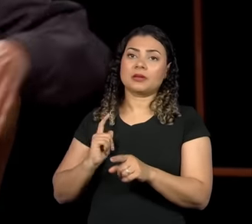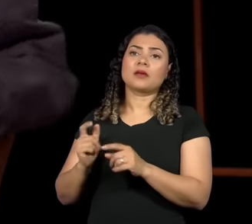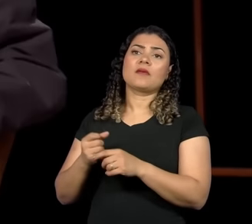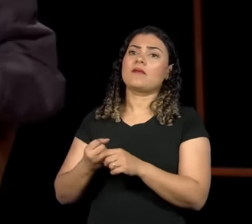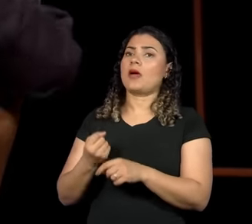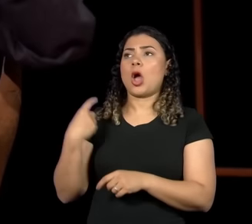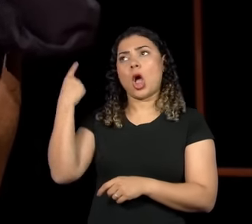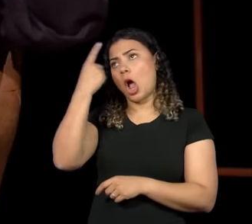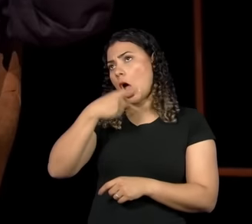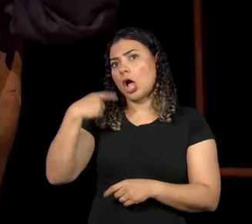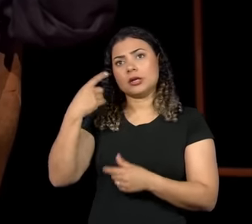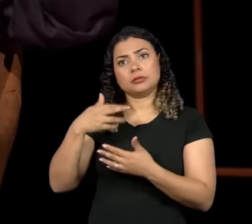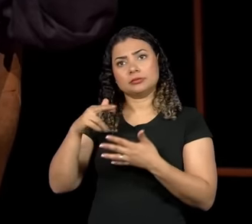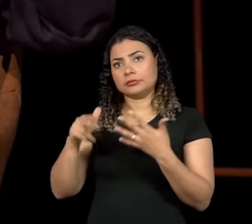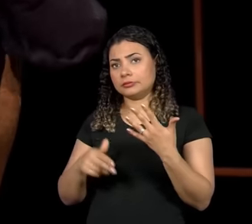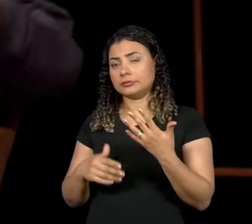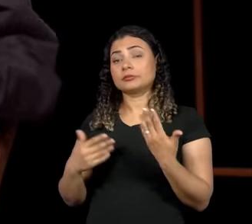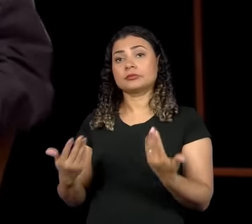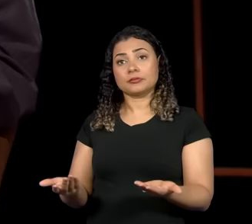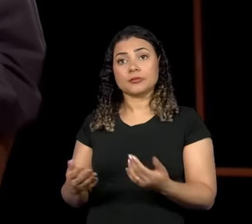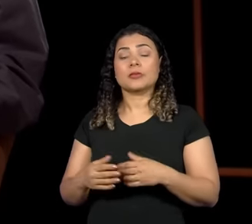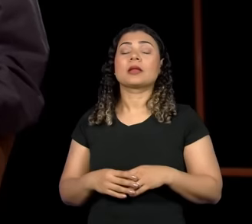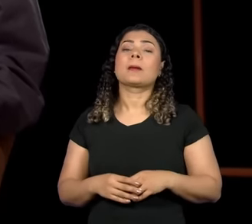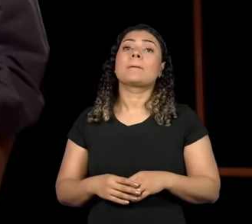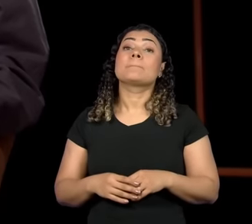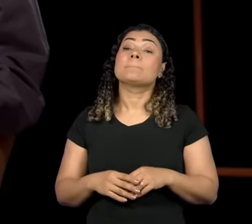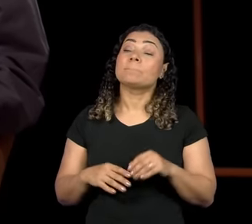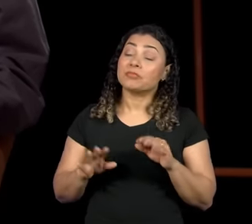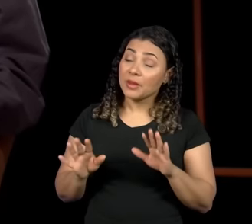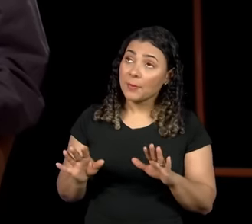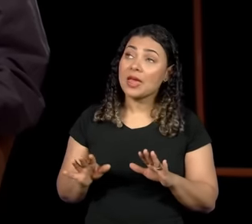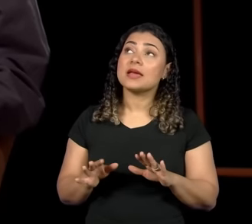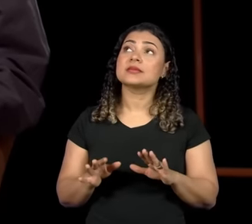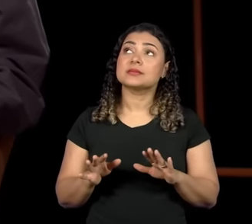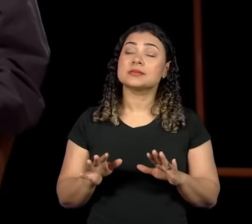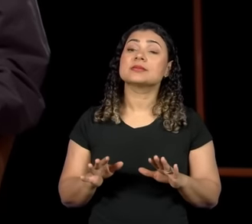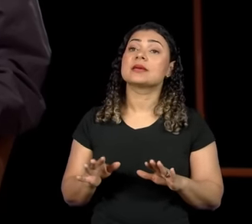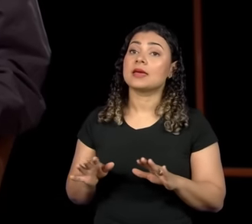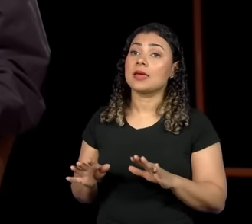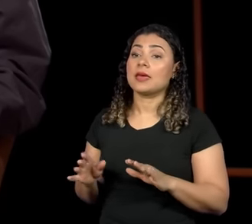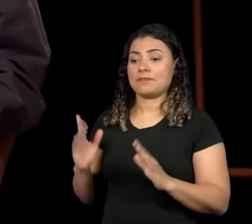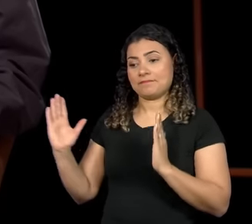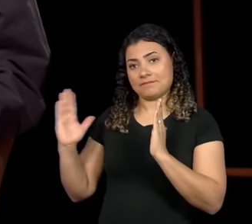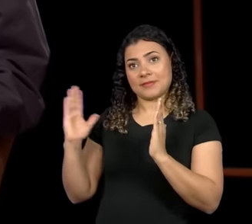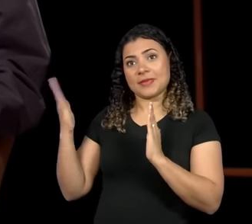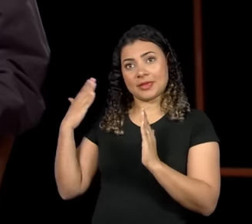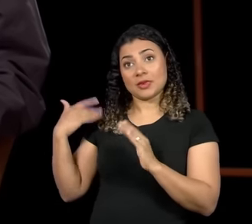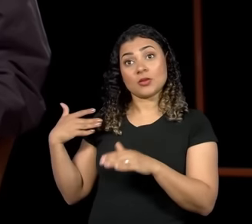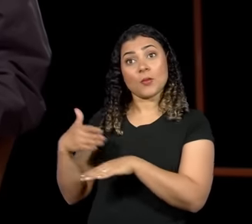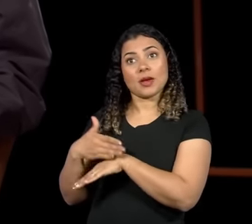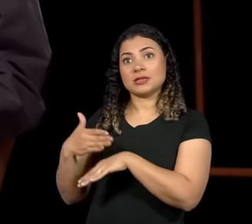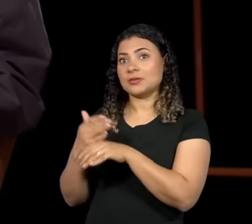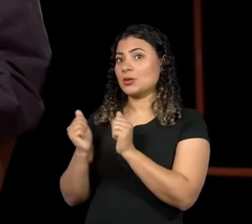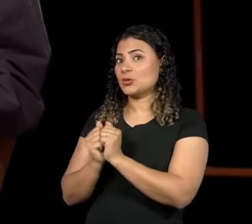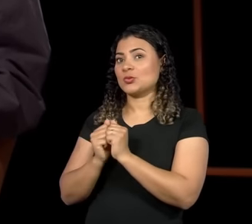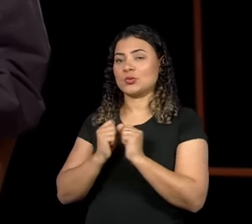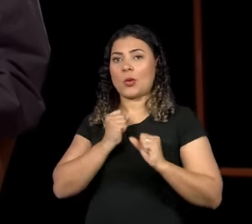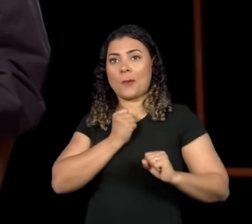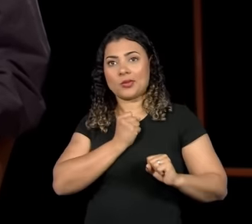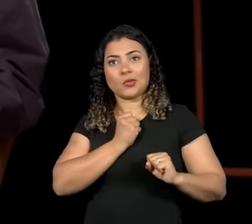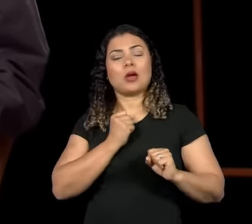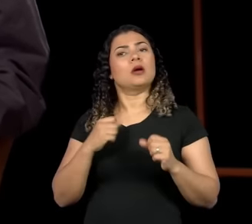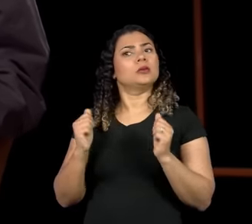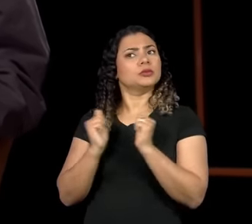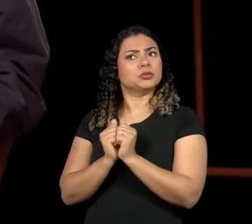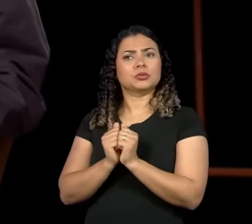né? Era um calhamaço assim. E aí, nessa época, eu convivi muito com o Roberto Carlos,